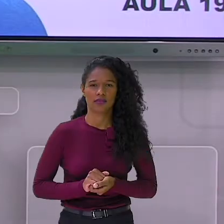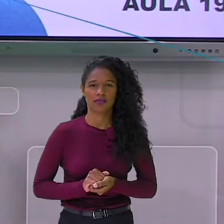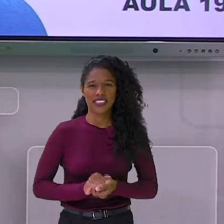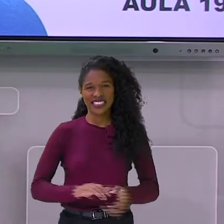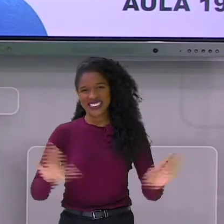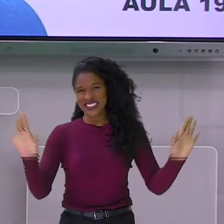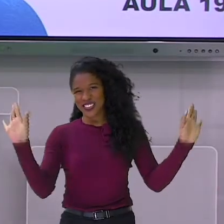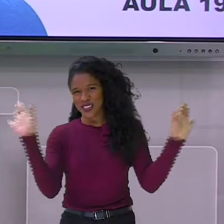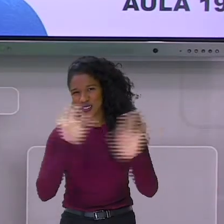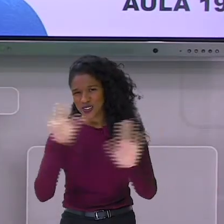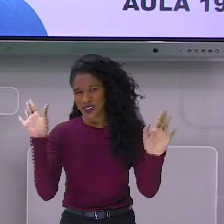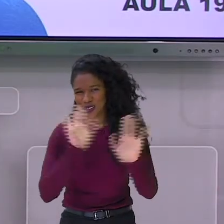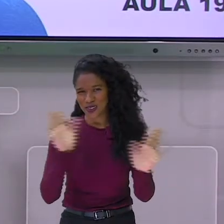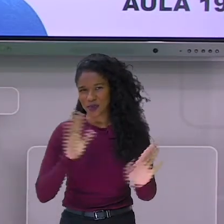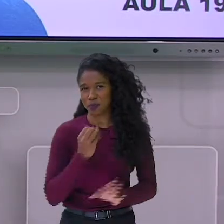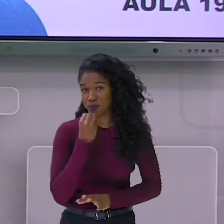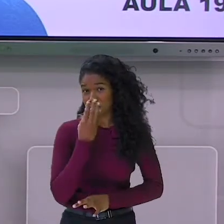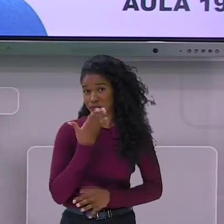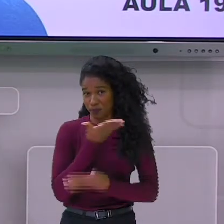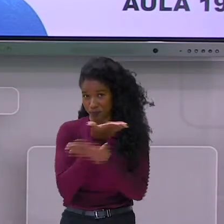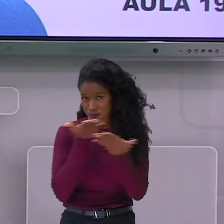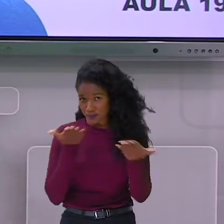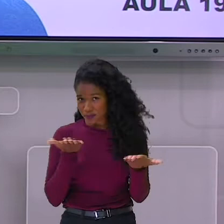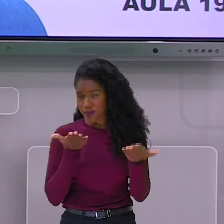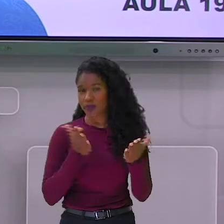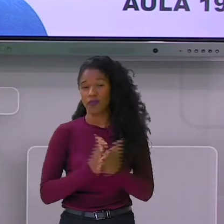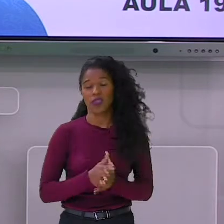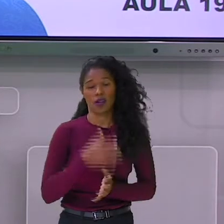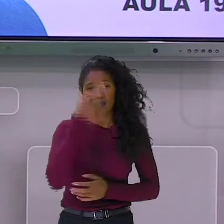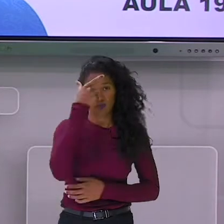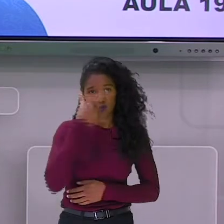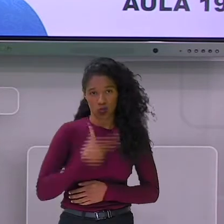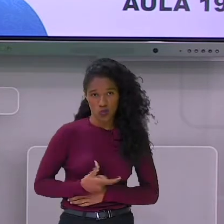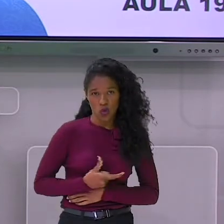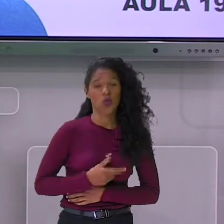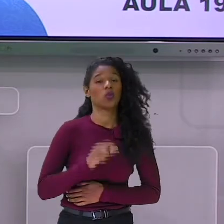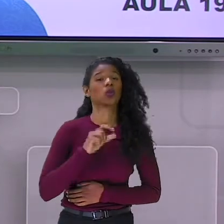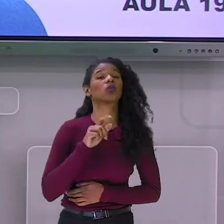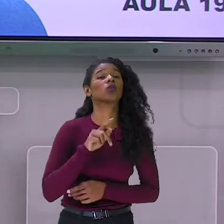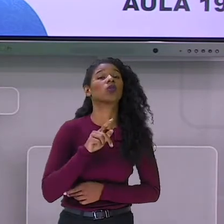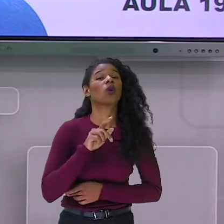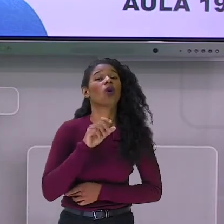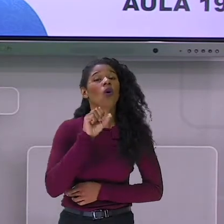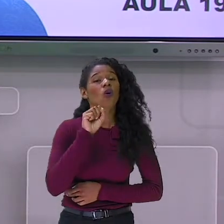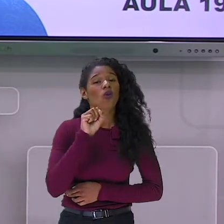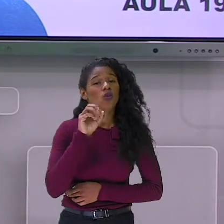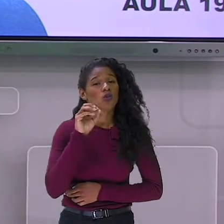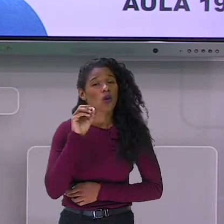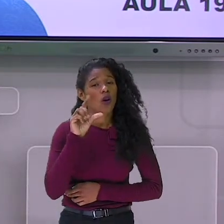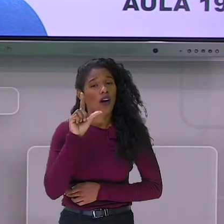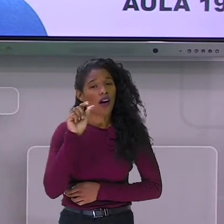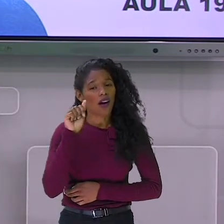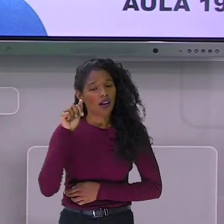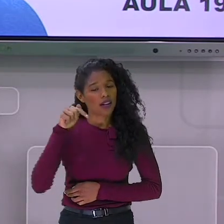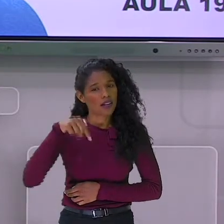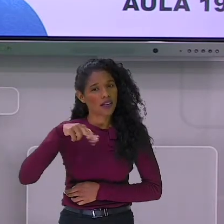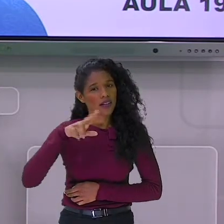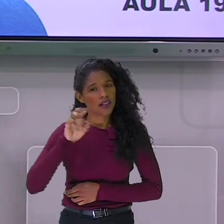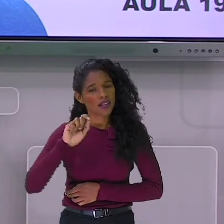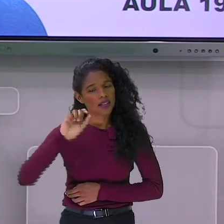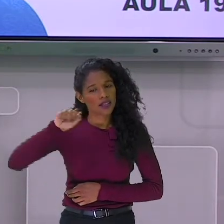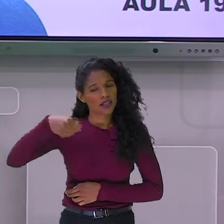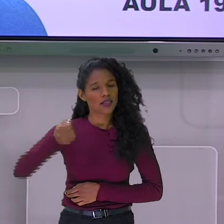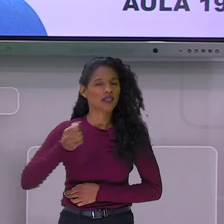Olá pessoal, tudo bem com vocês? Meu nome é Solange, sou professora do primeiro ano do Ensino Fundamental